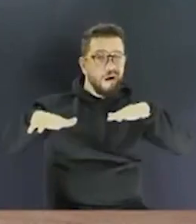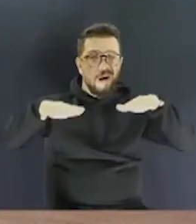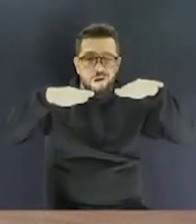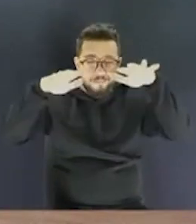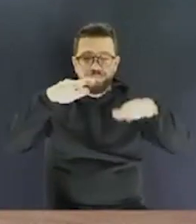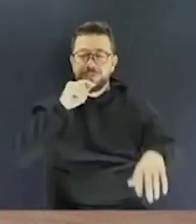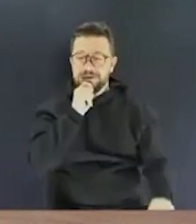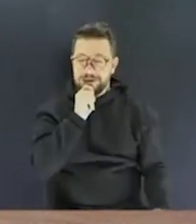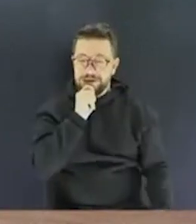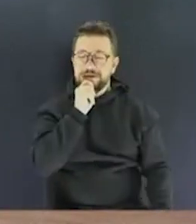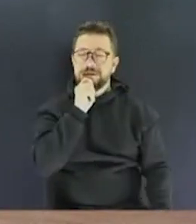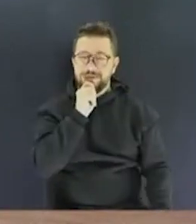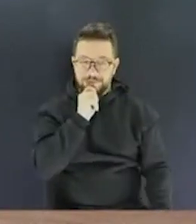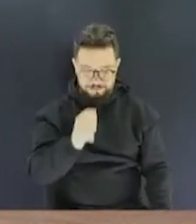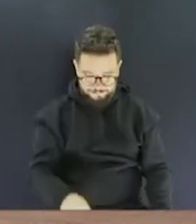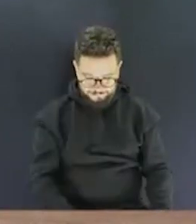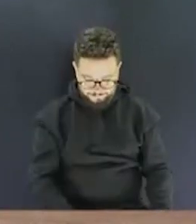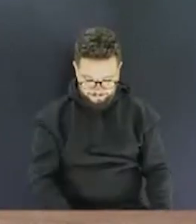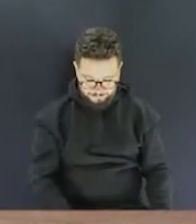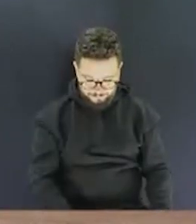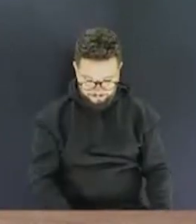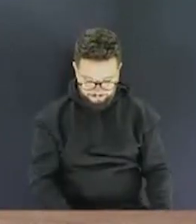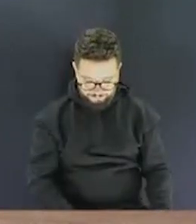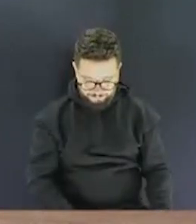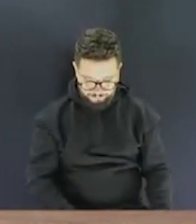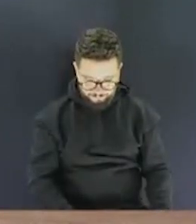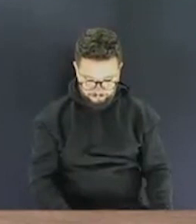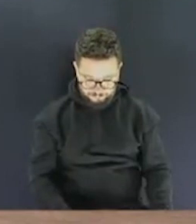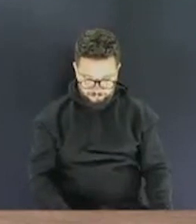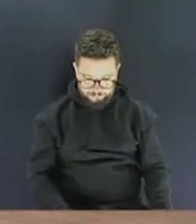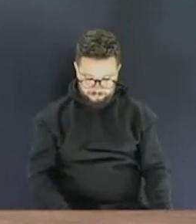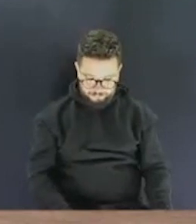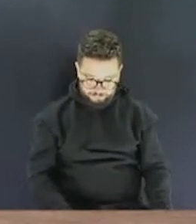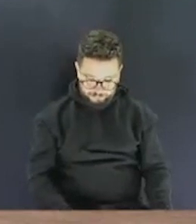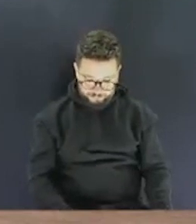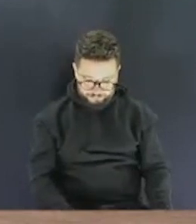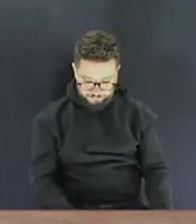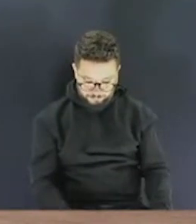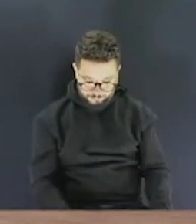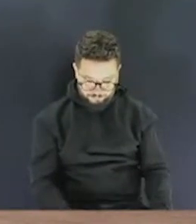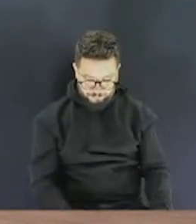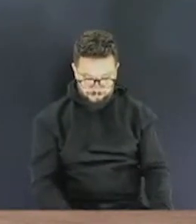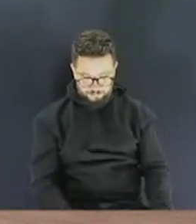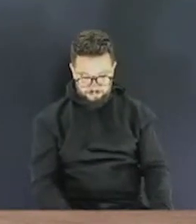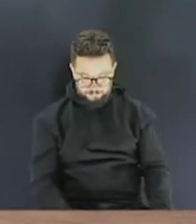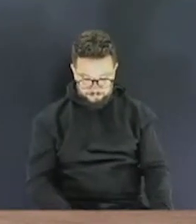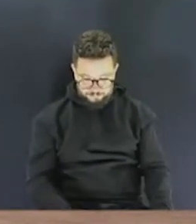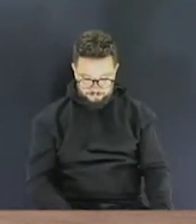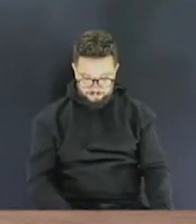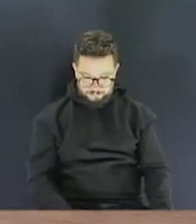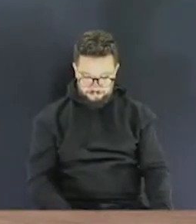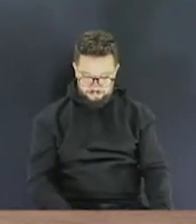ver muita coisa para ser feita no Rio Grande do Sul. Mas esse é um momento SOS, esse é um momento difícil que